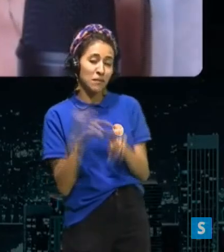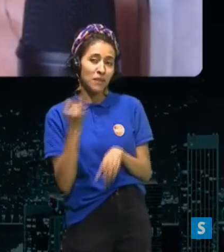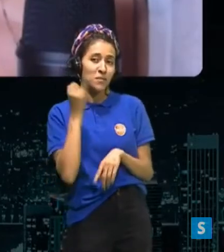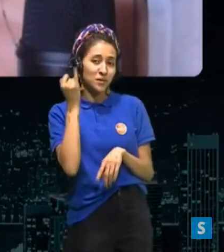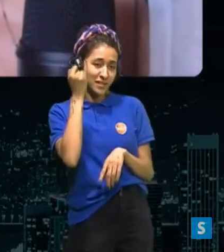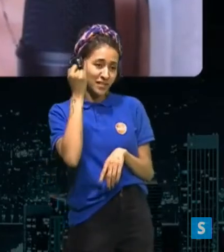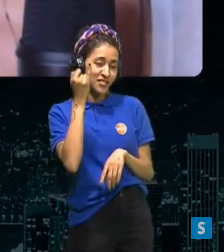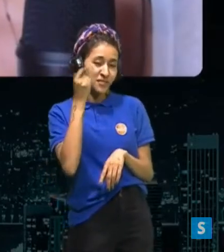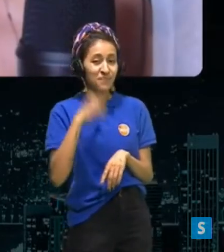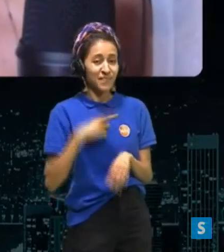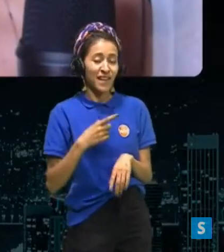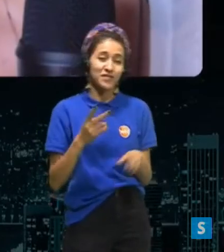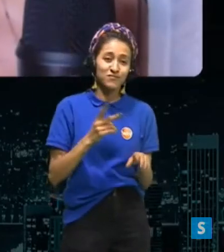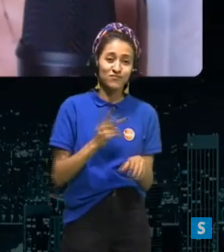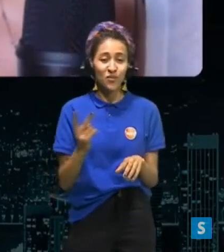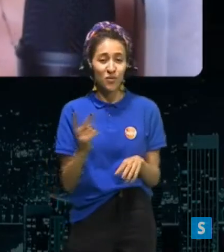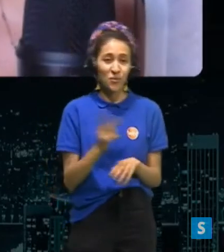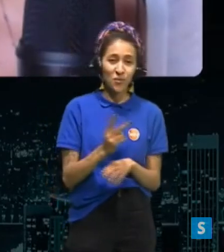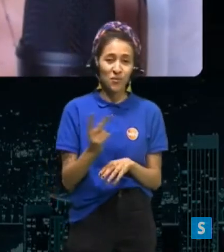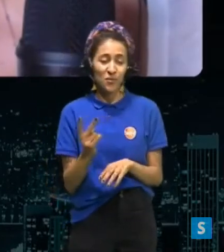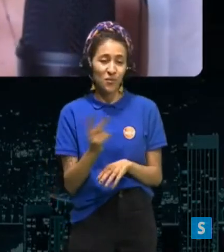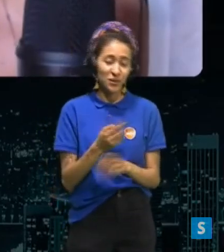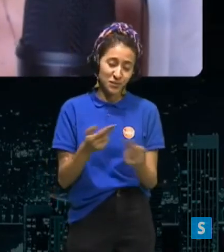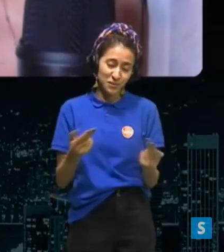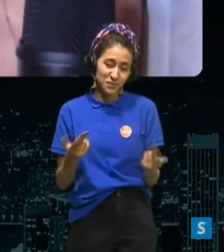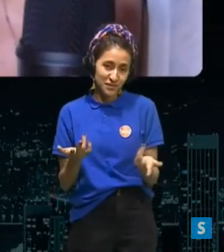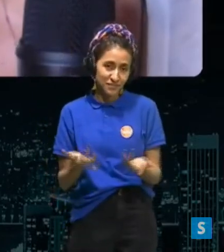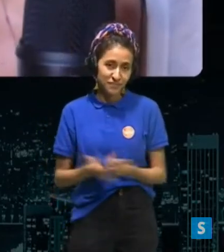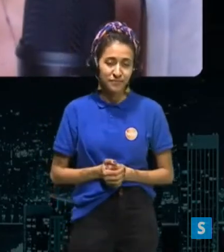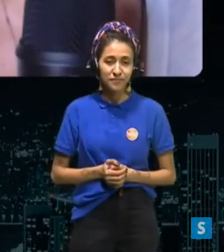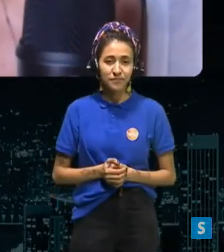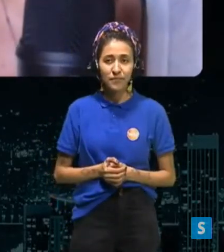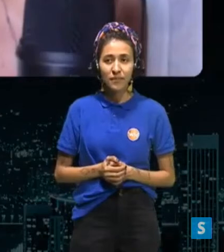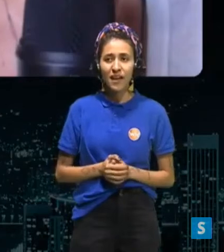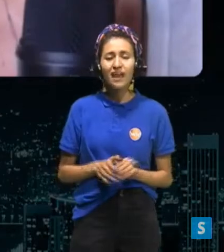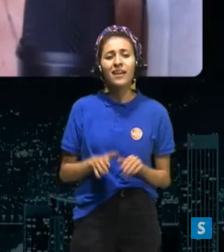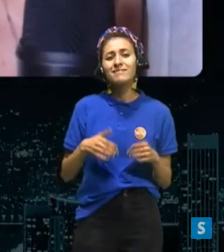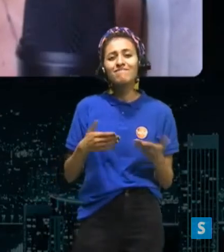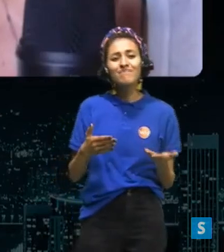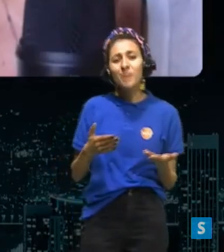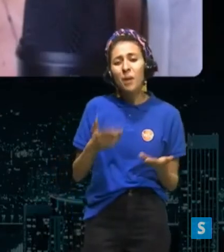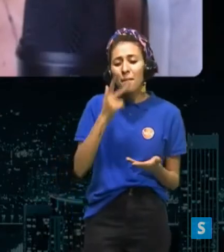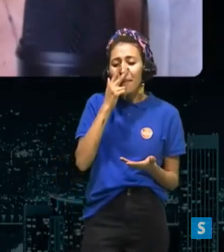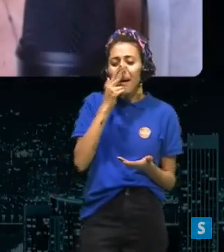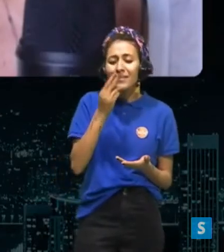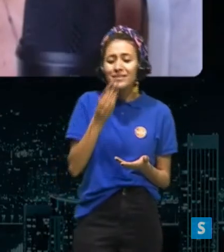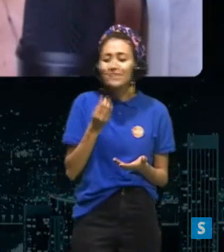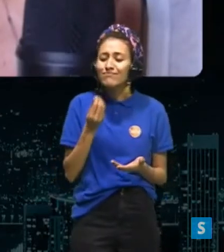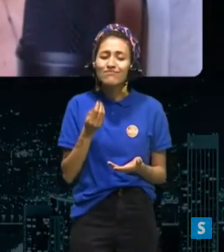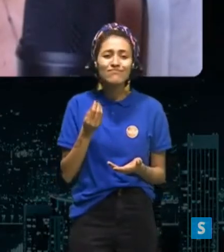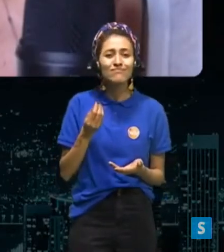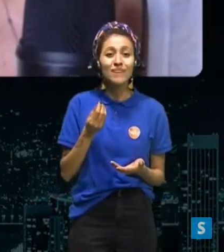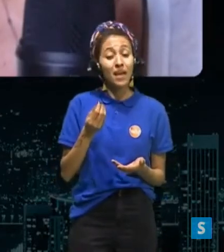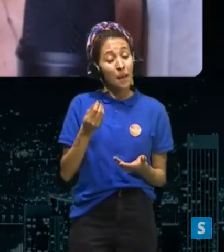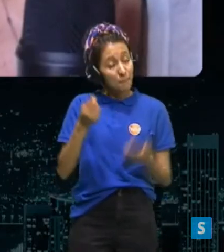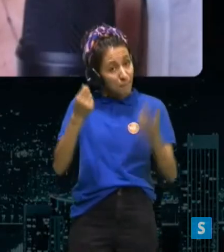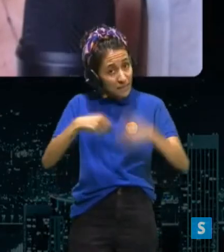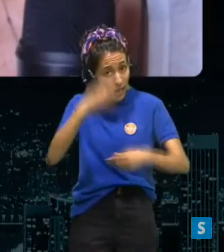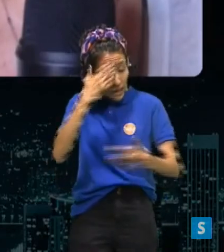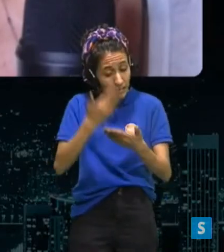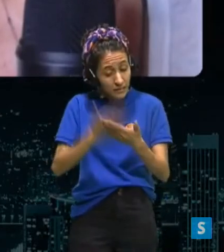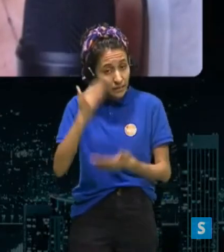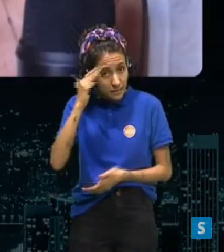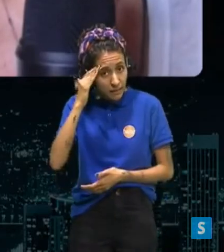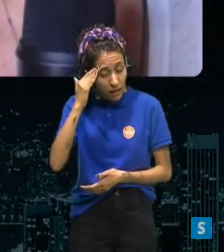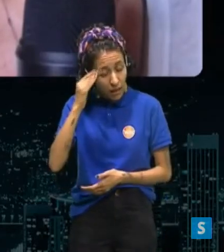então e não seja enganado nós estamos aqui para ganhar dinheiro também não